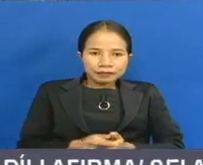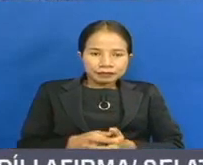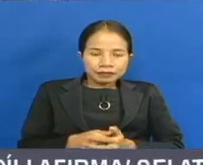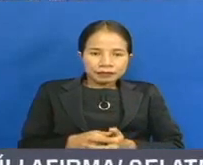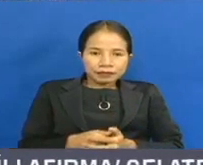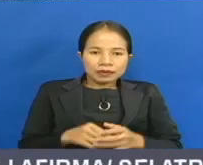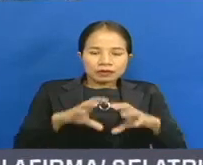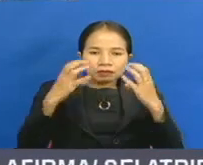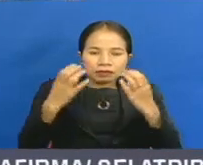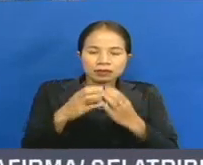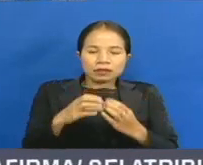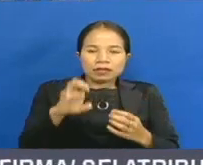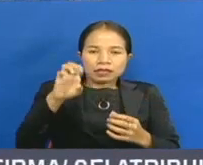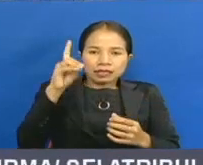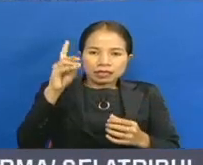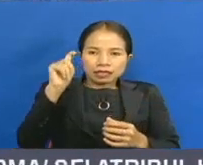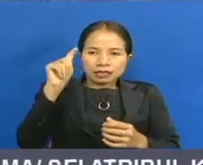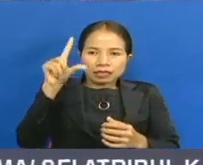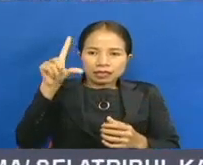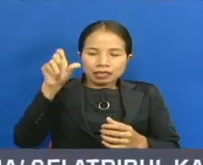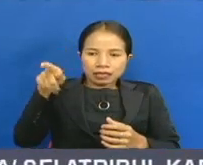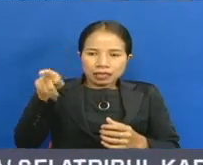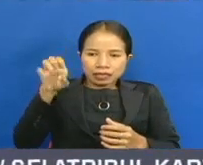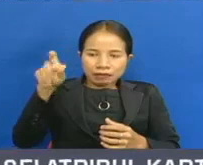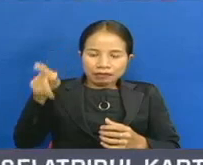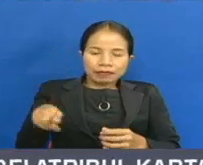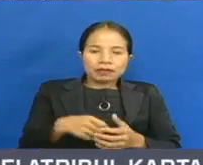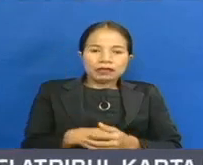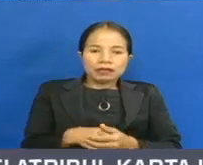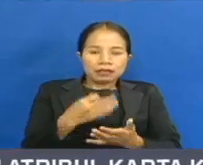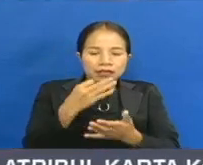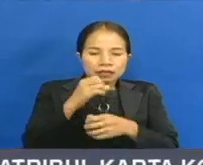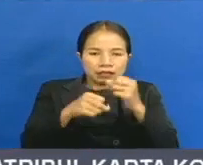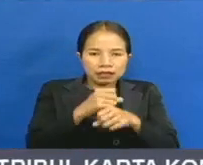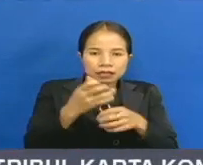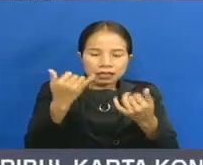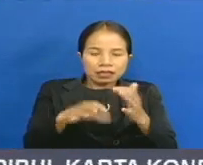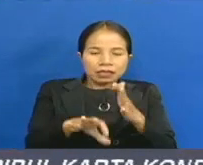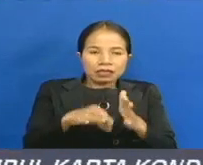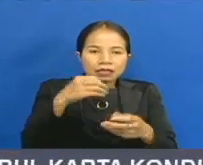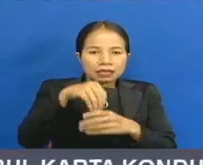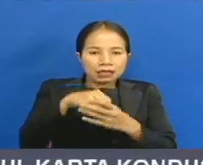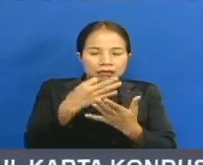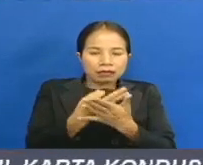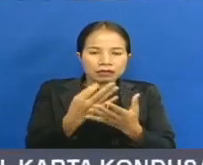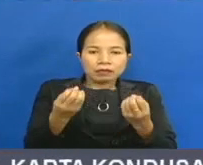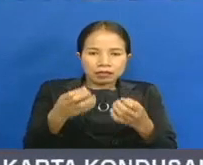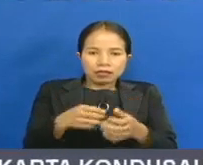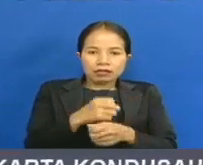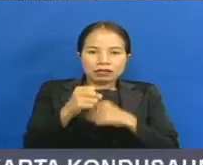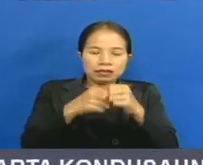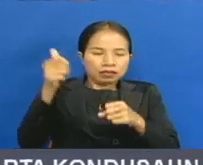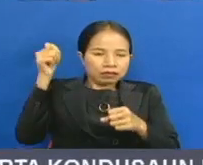Eletricidade Timor-Leste, empresa pública de Hactuir. Tarjeto EDTLEP e Atinangde, se retam receitas Liufalifo